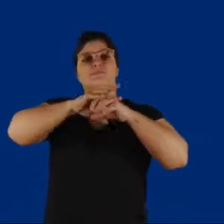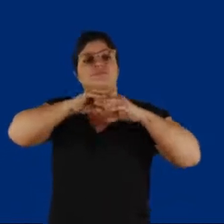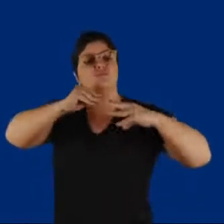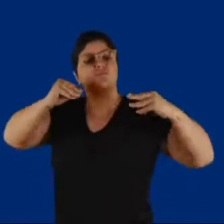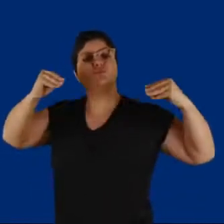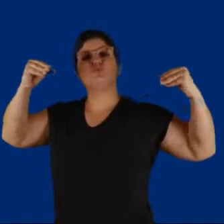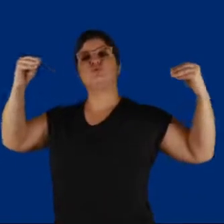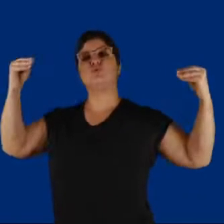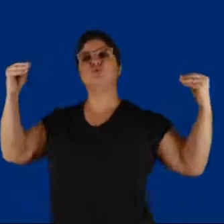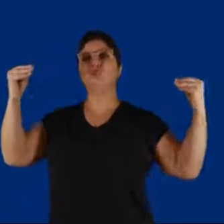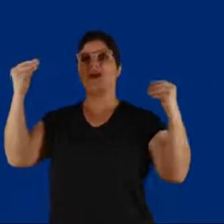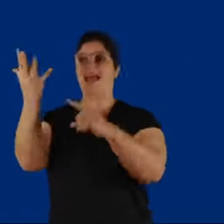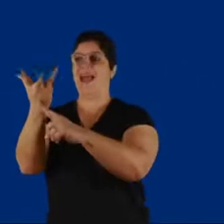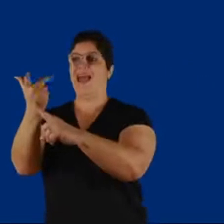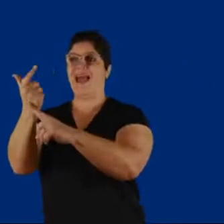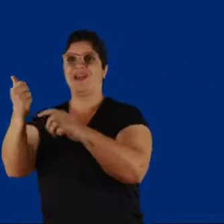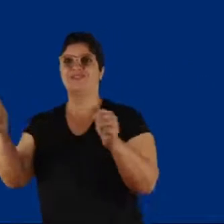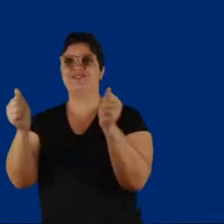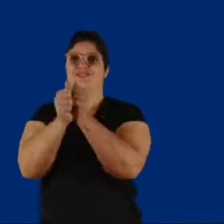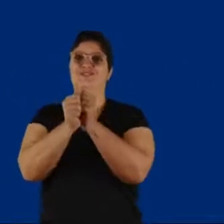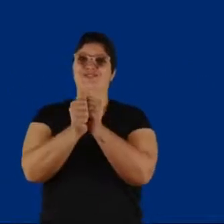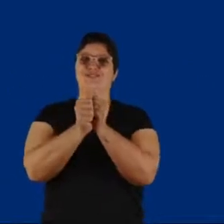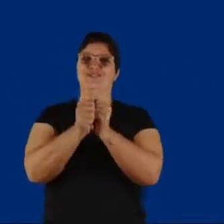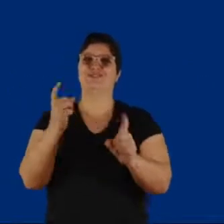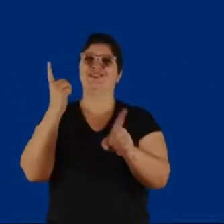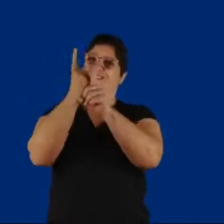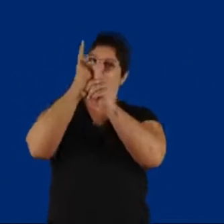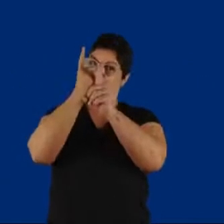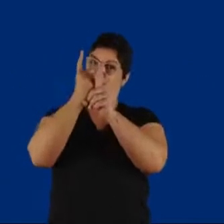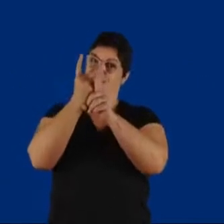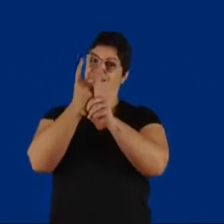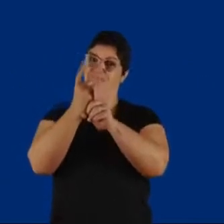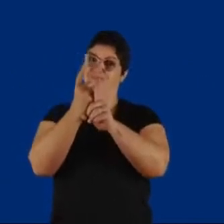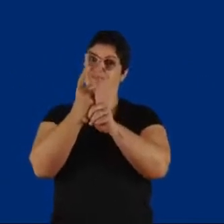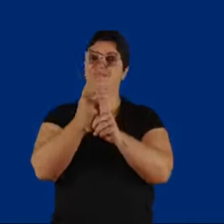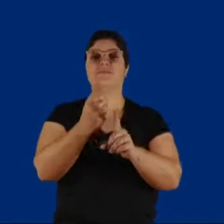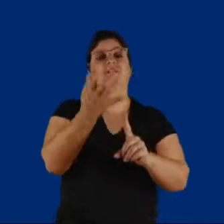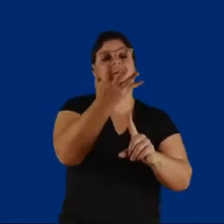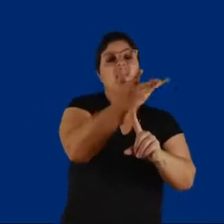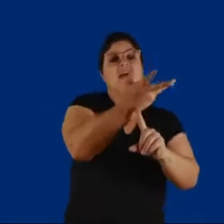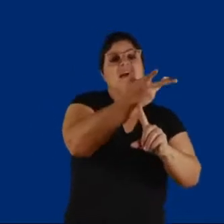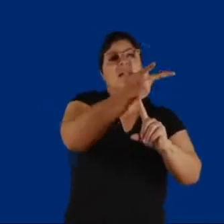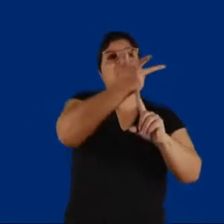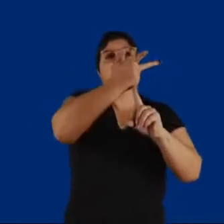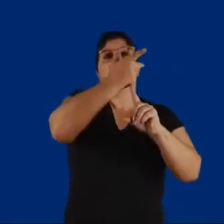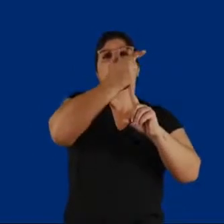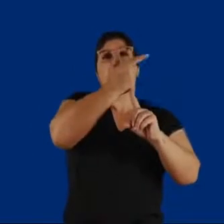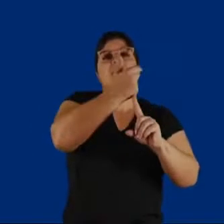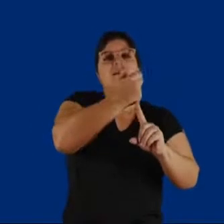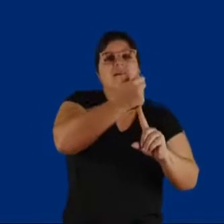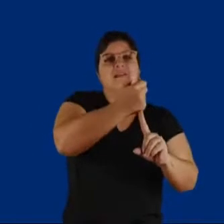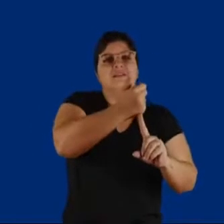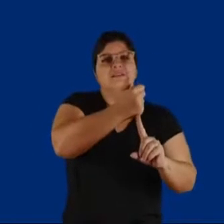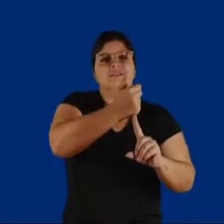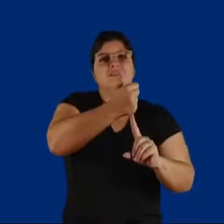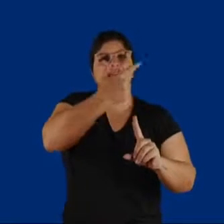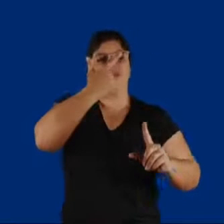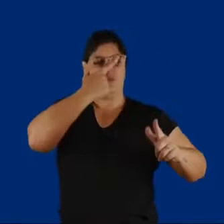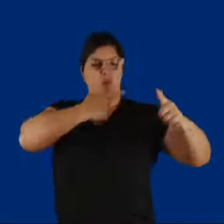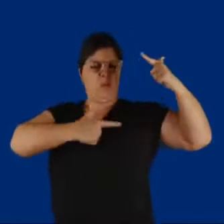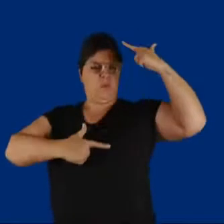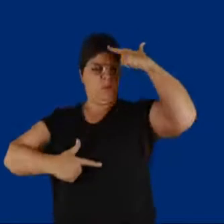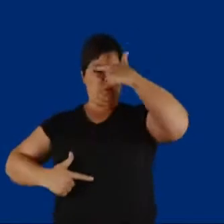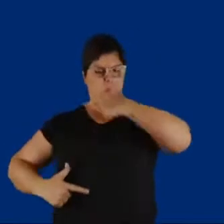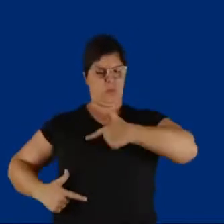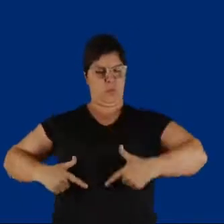encontram. Algumas pessoas diriam, o Picasso disse que a arte lava da alma, tira da